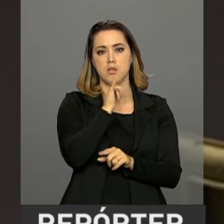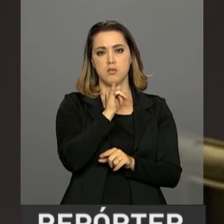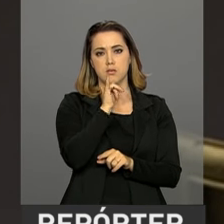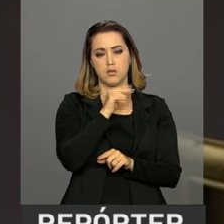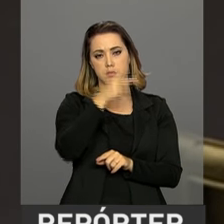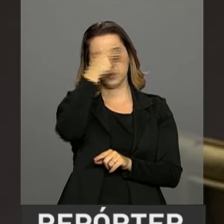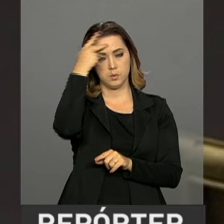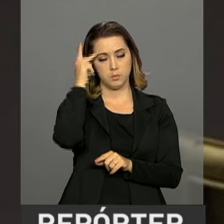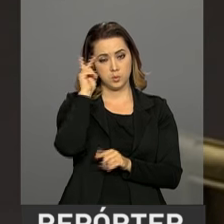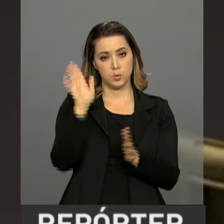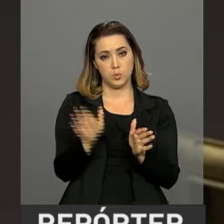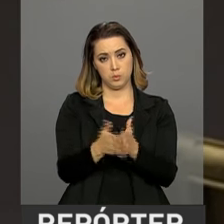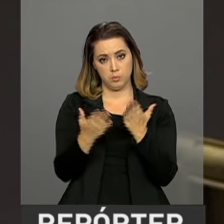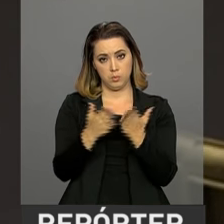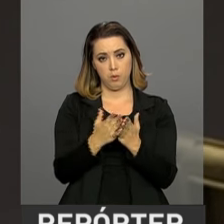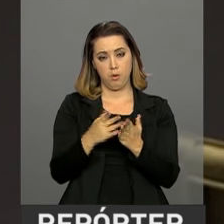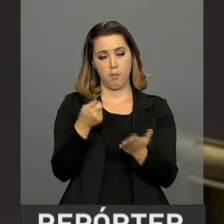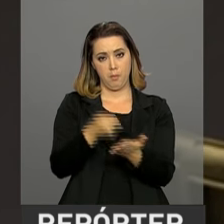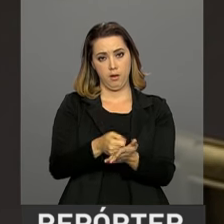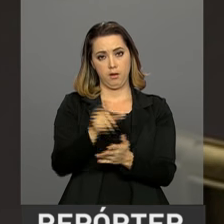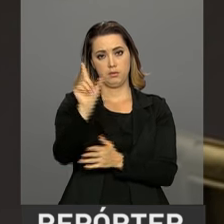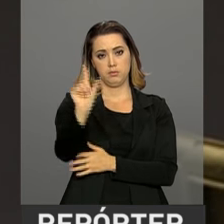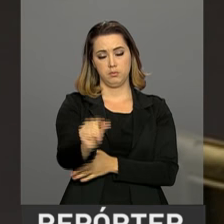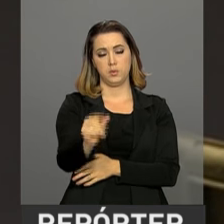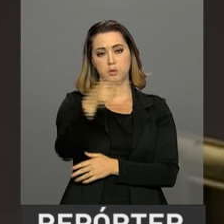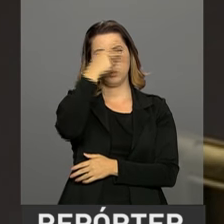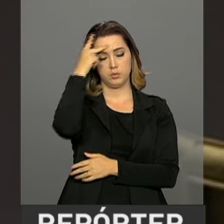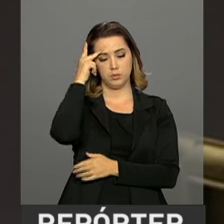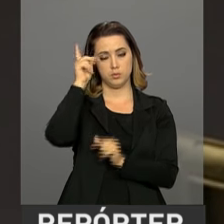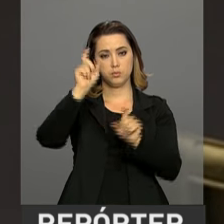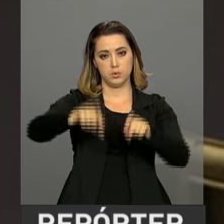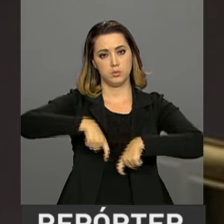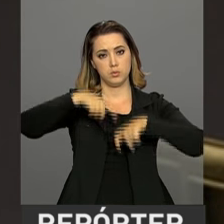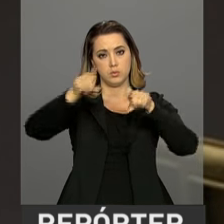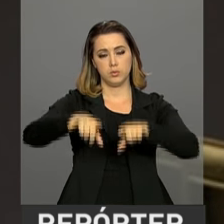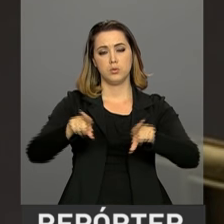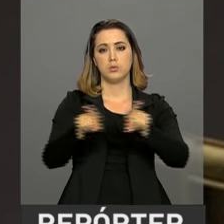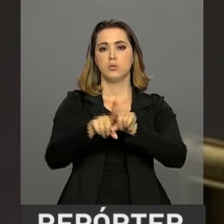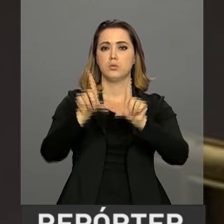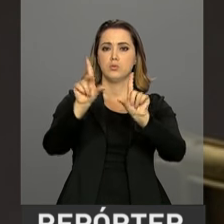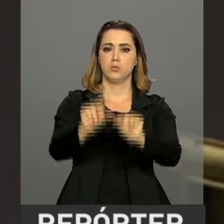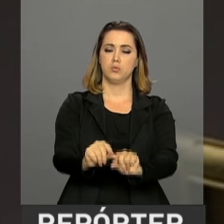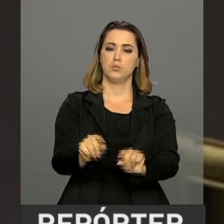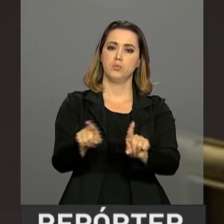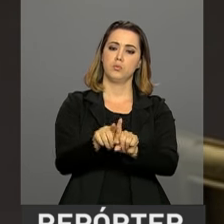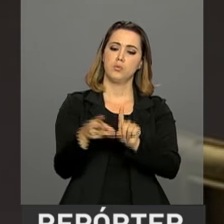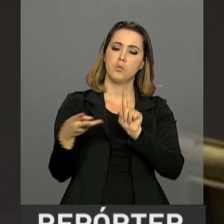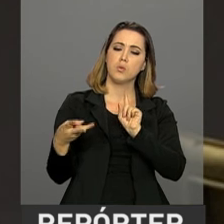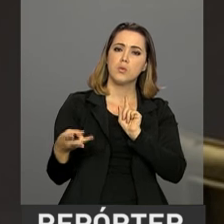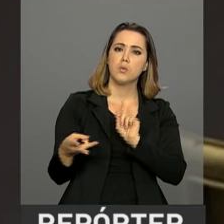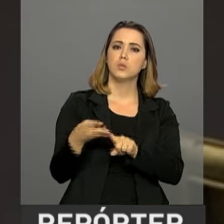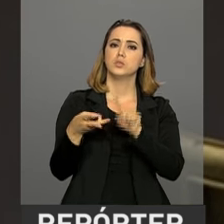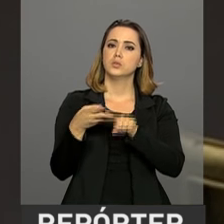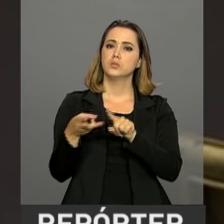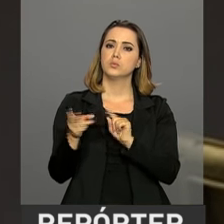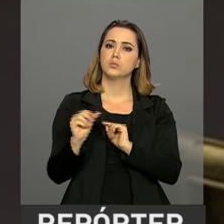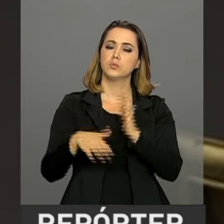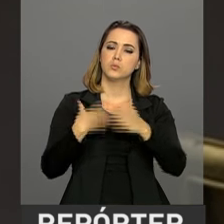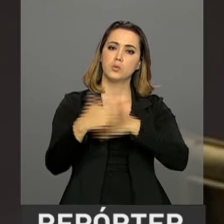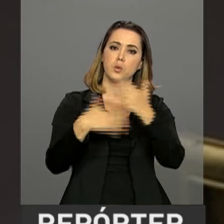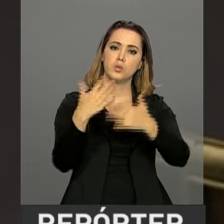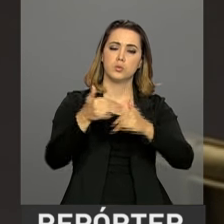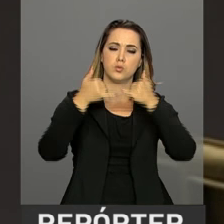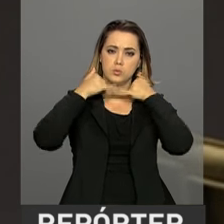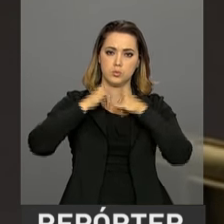consumidores de baixa renda consumidores rurais e irrigantes ele serve também uma função importantíssima é custear a geração de